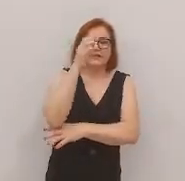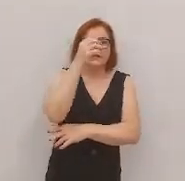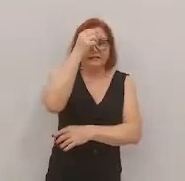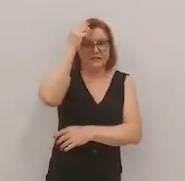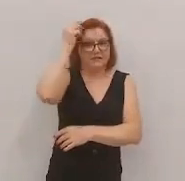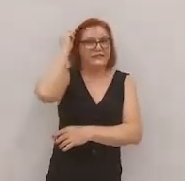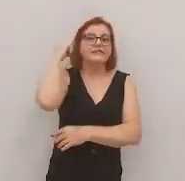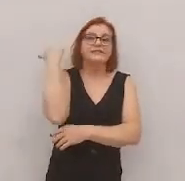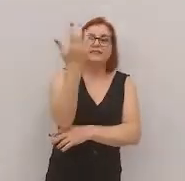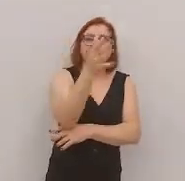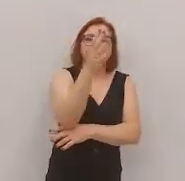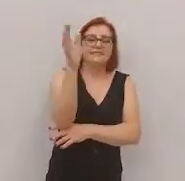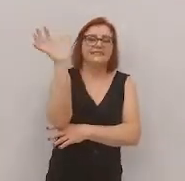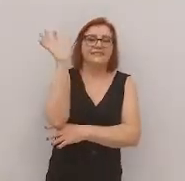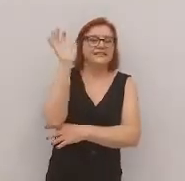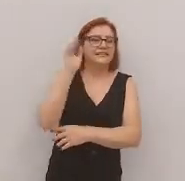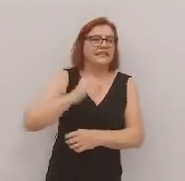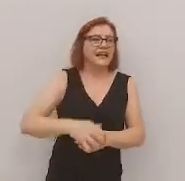metros de altura.